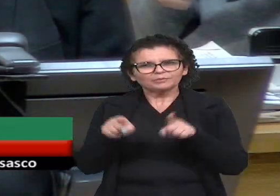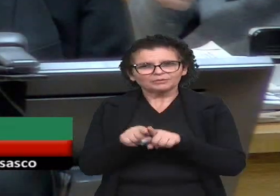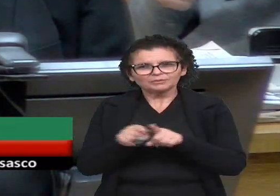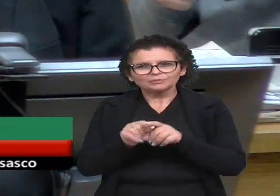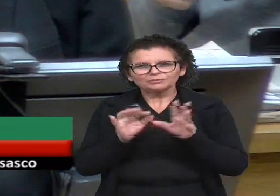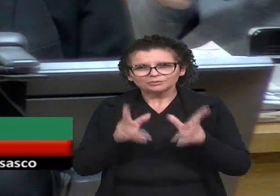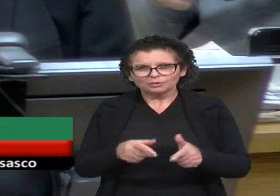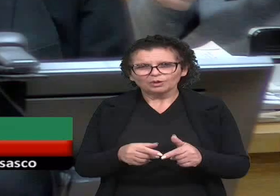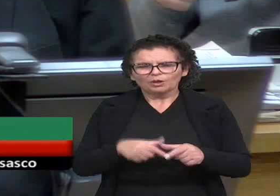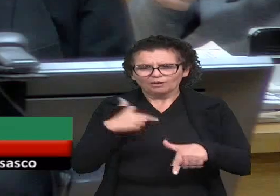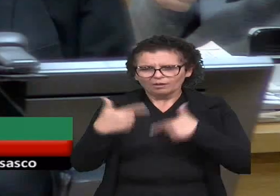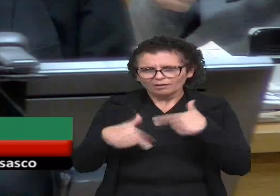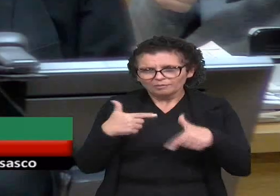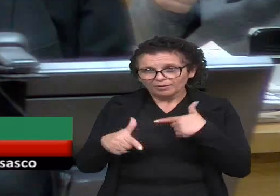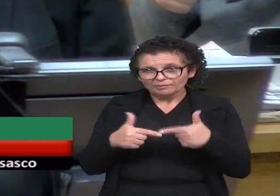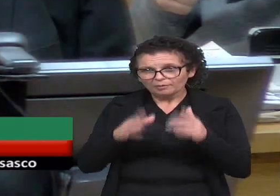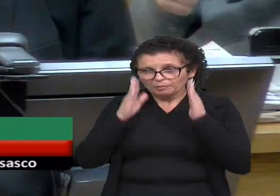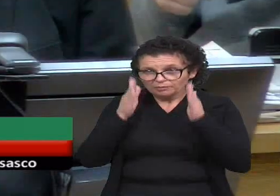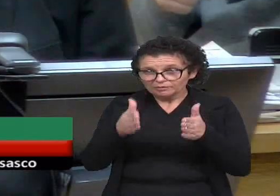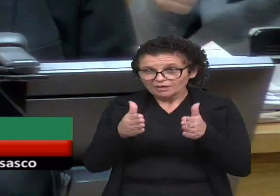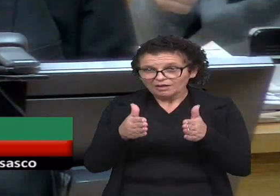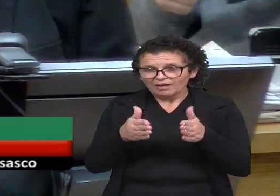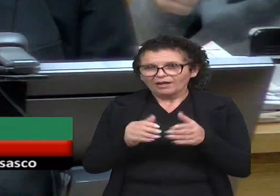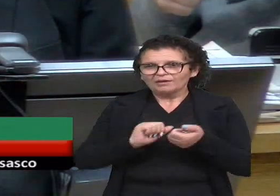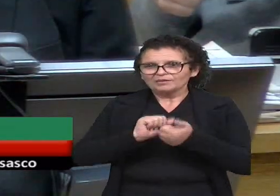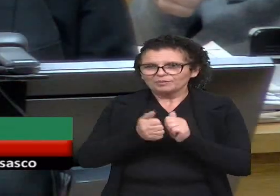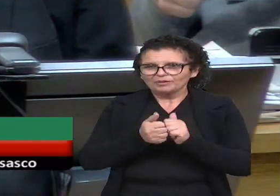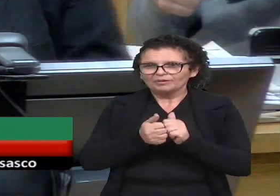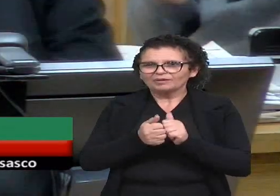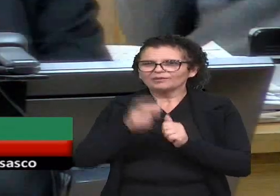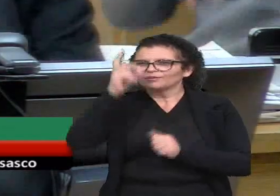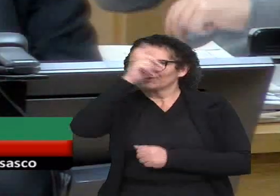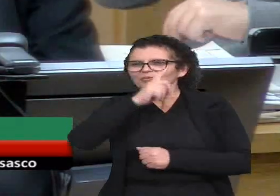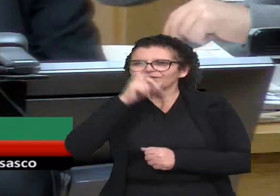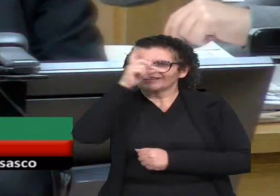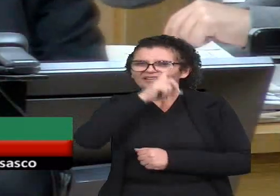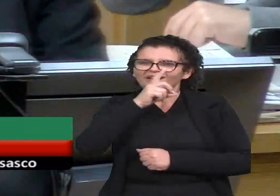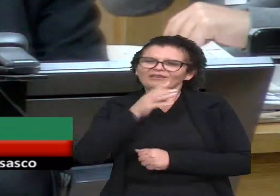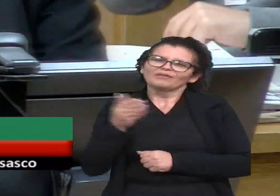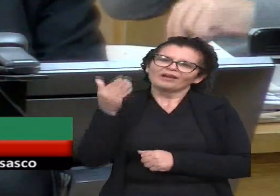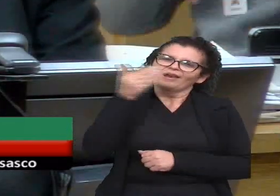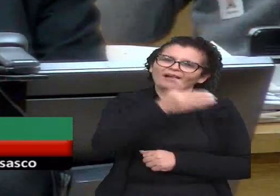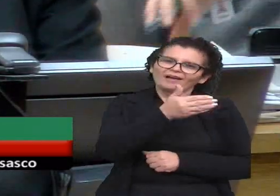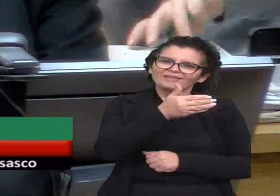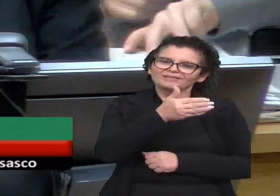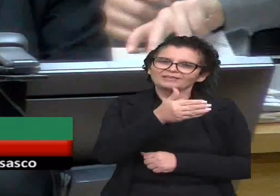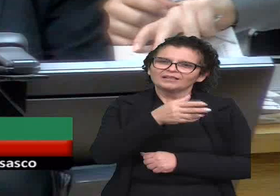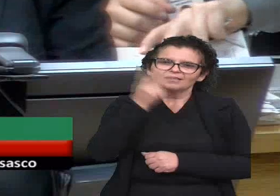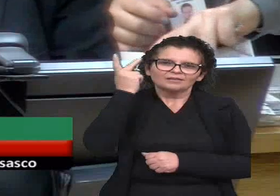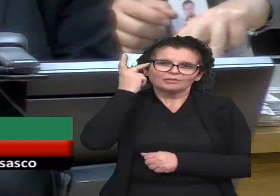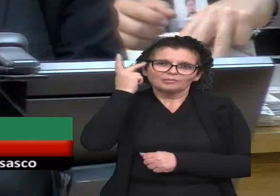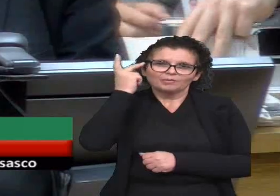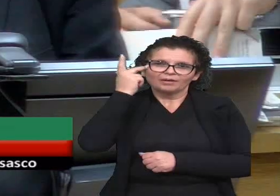além de todo esse trabalho referente ao esporte, num domingo, lá em São Paulo,